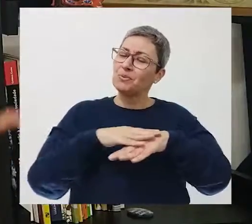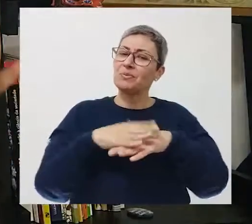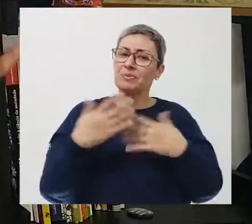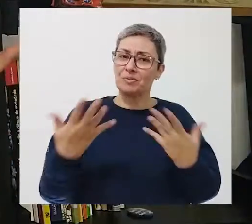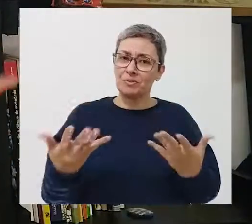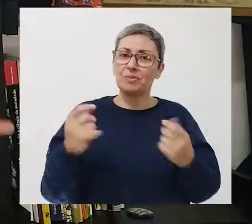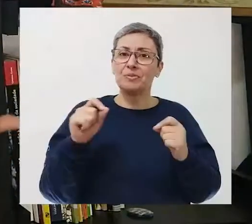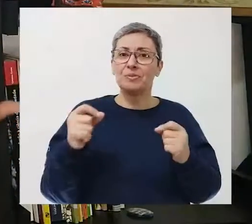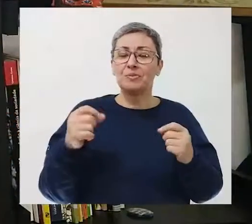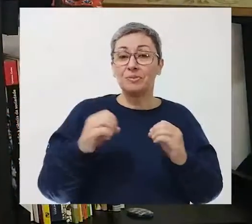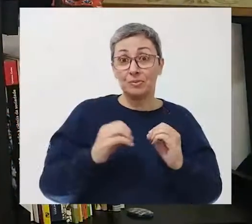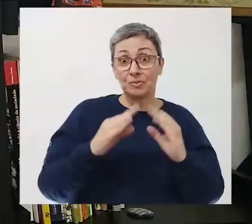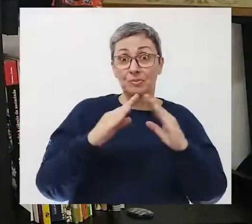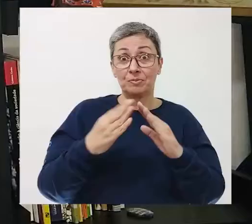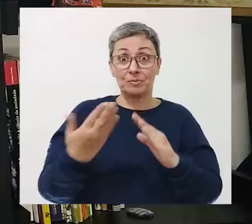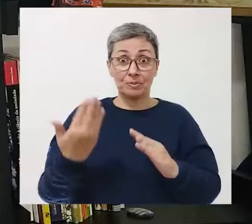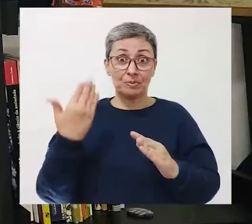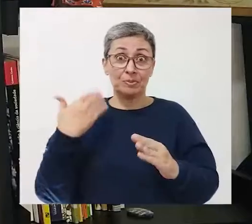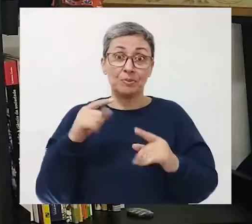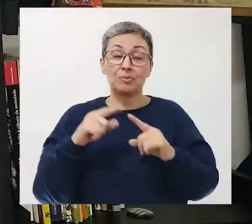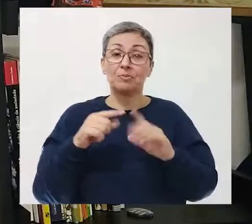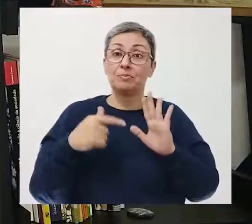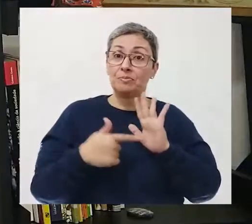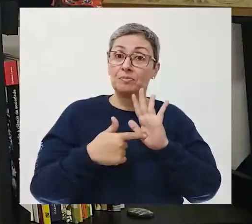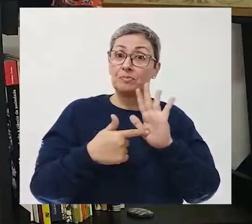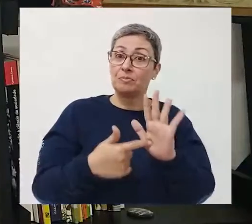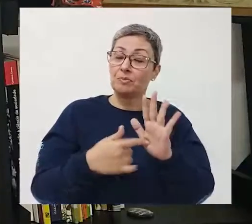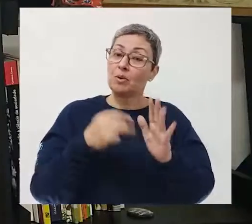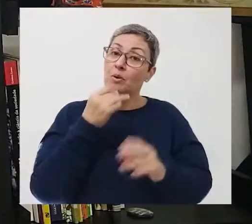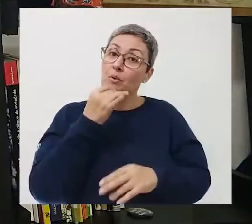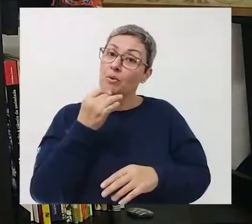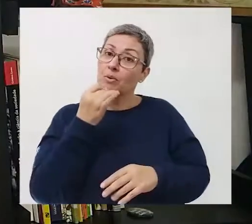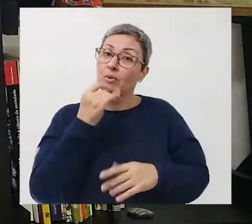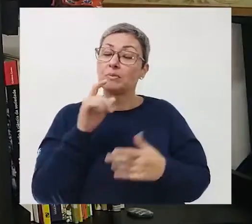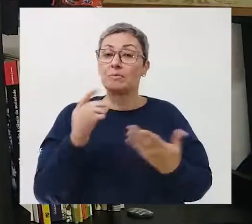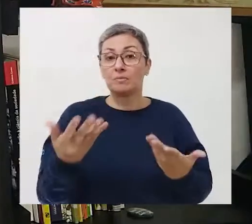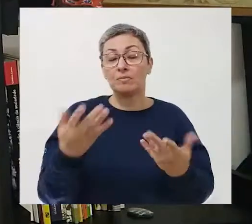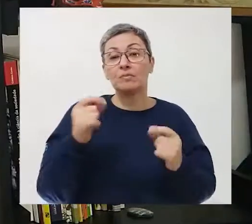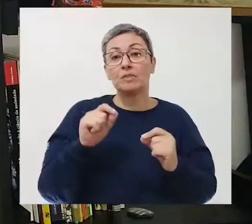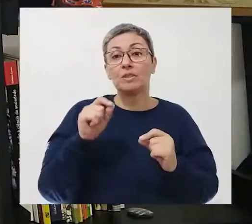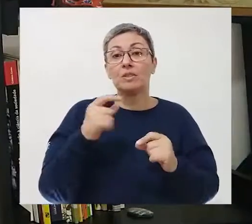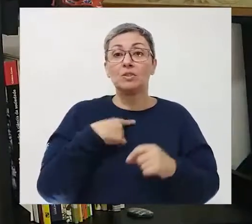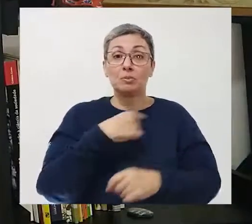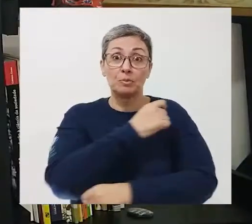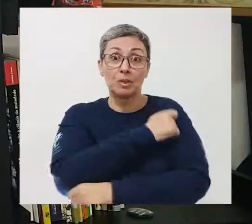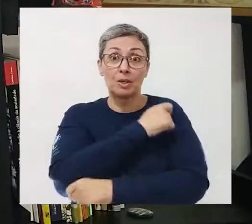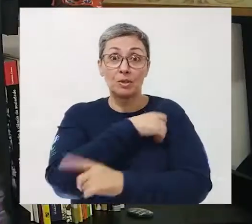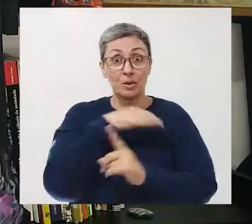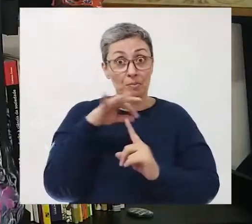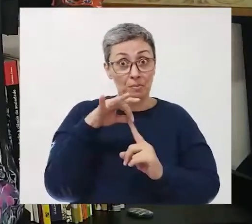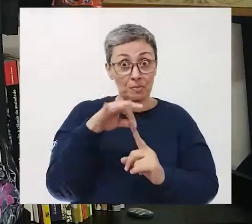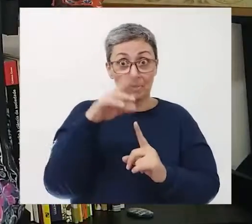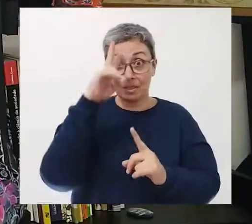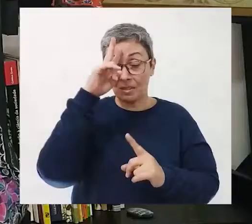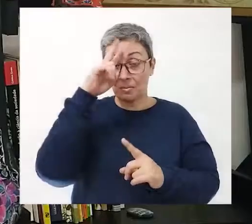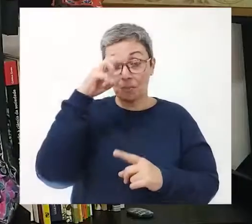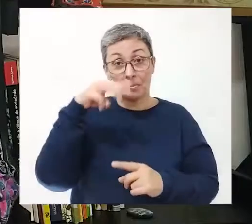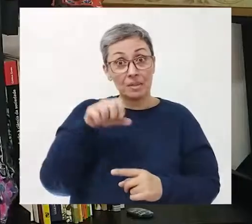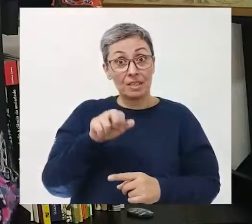No programa anterior, a gente mostrou um exemplo de uma aluna protagonista. Lembra a Maria do